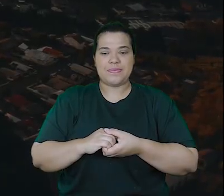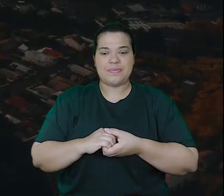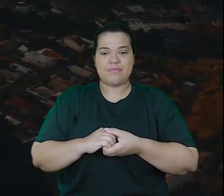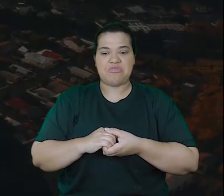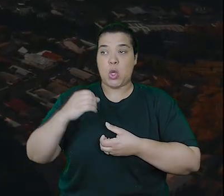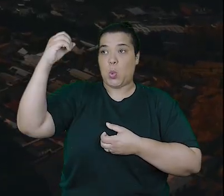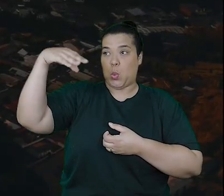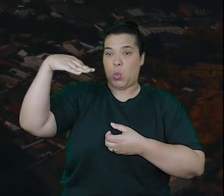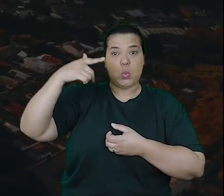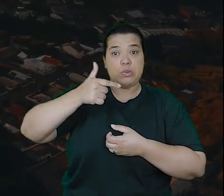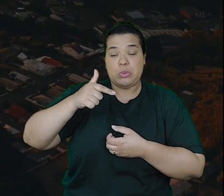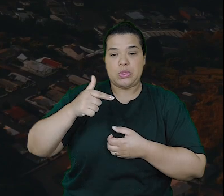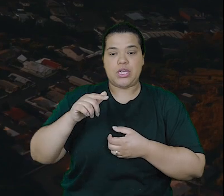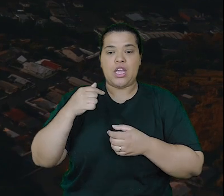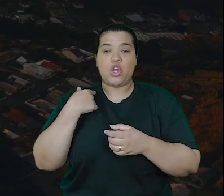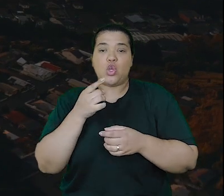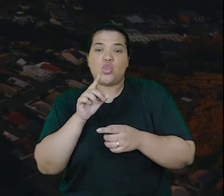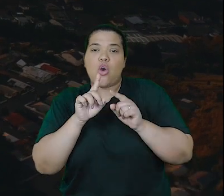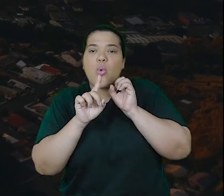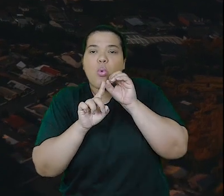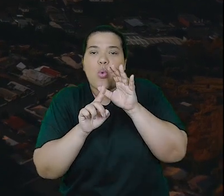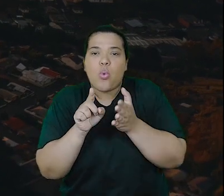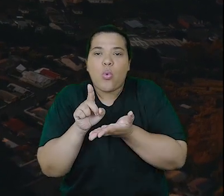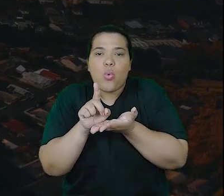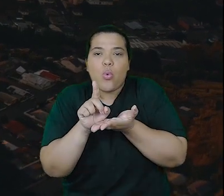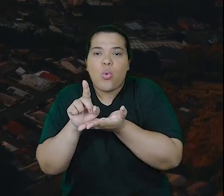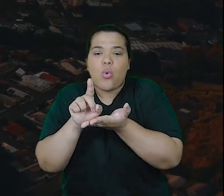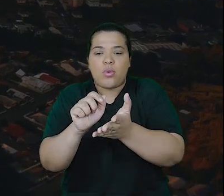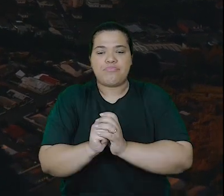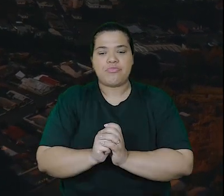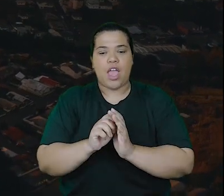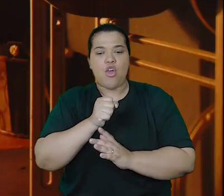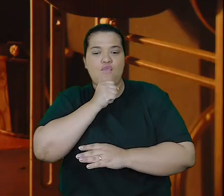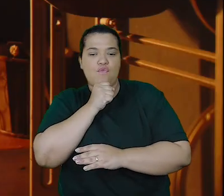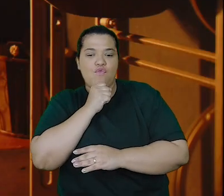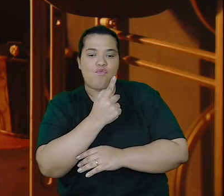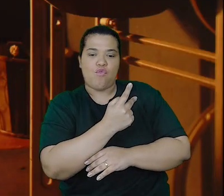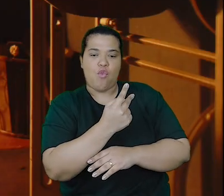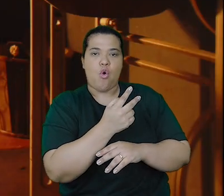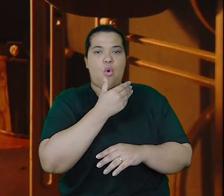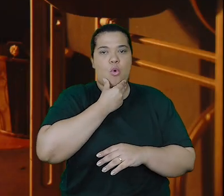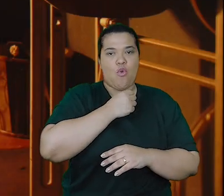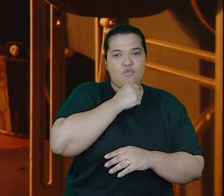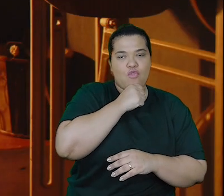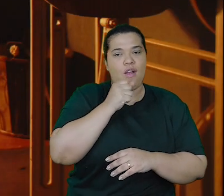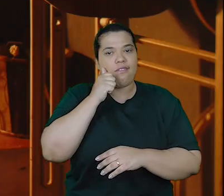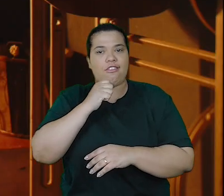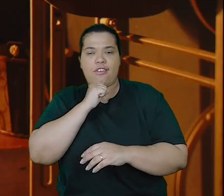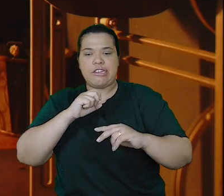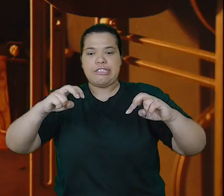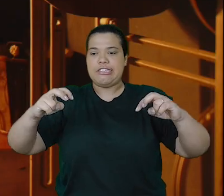Não tinha luz, né? Era só com um lampiãozinho. E daí o vô e a avó, os dois sentavam de frente